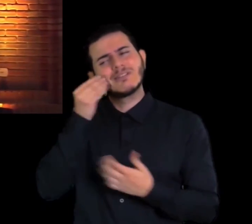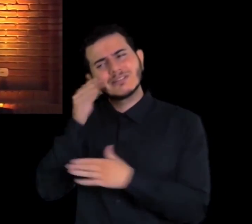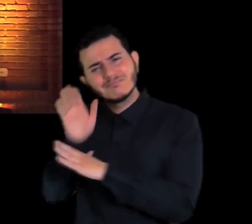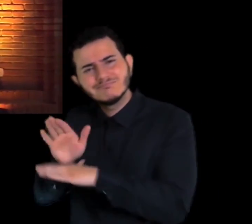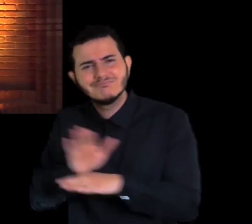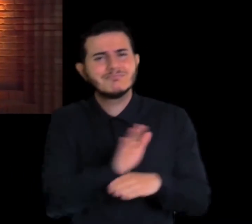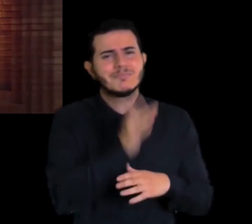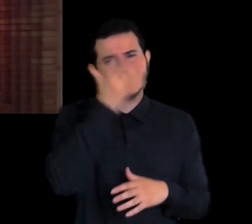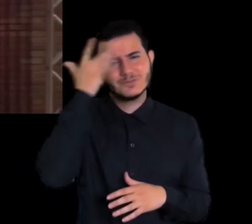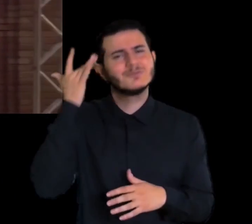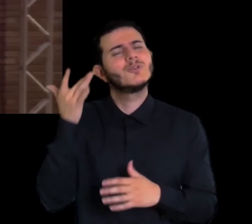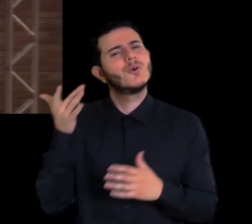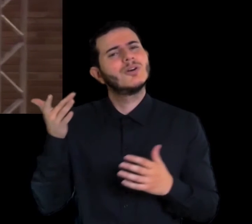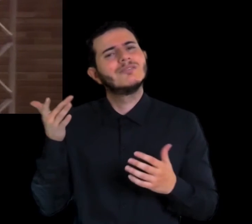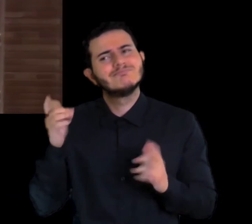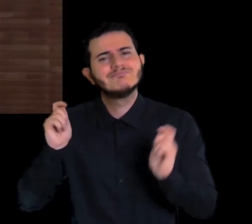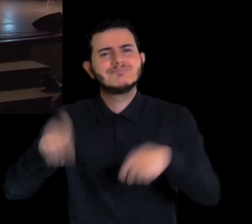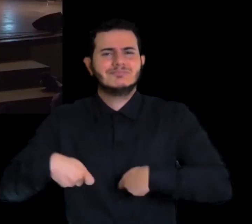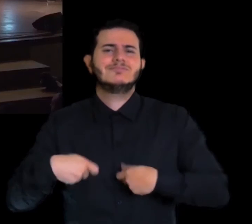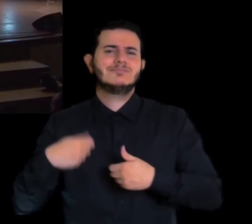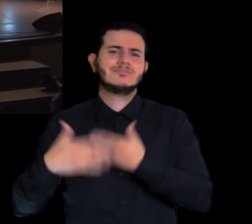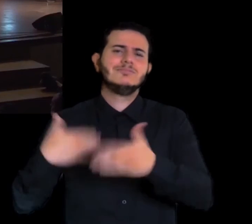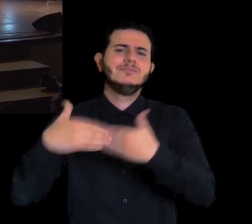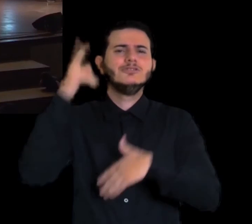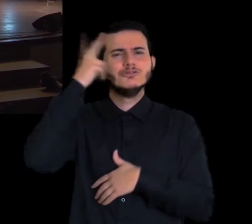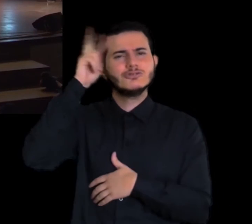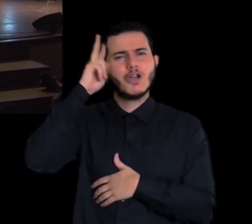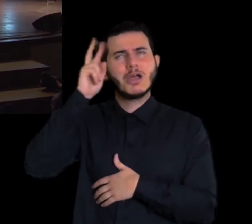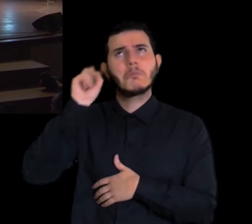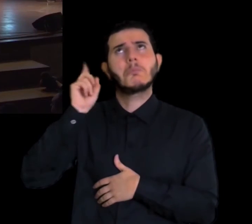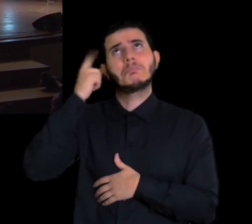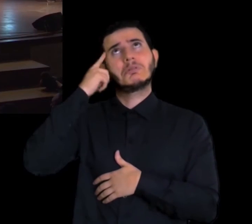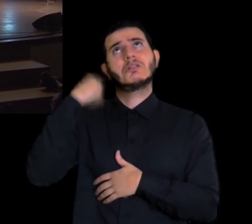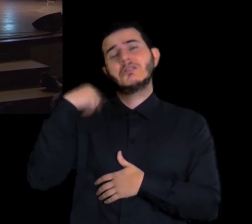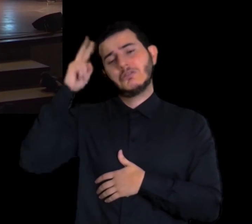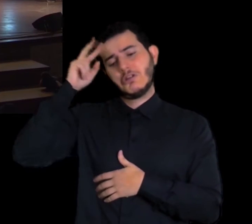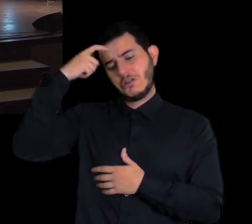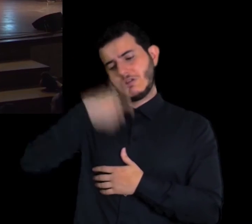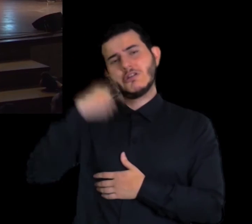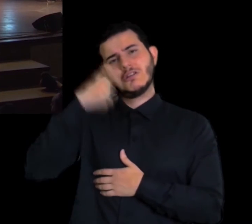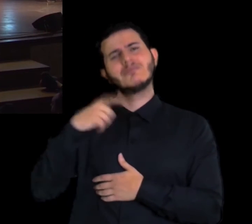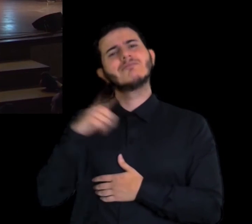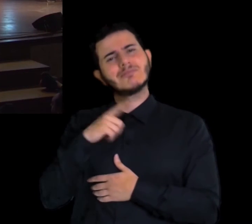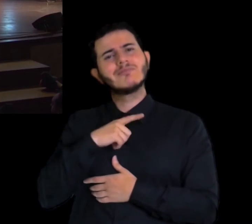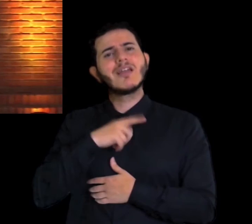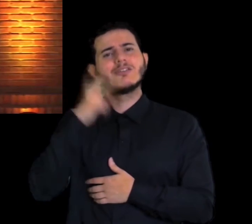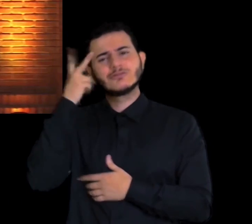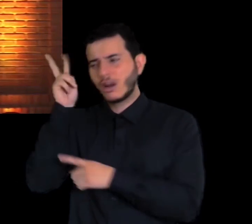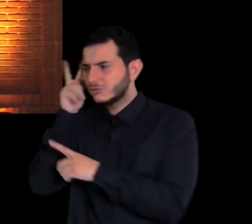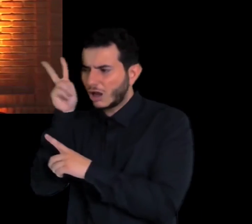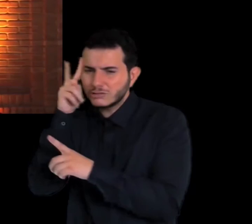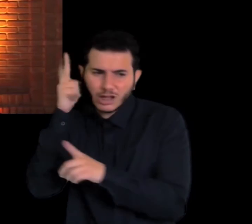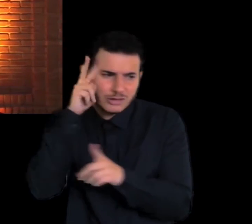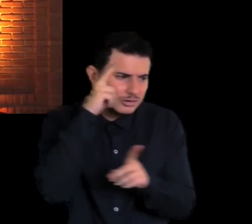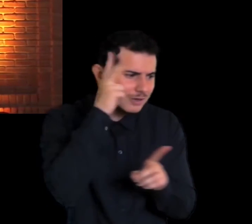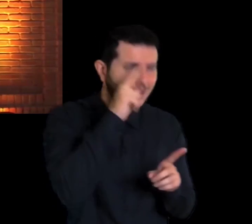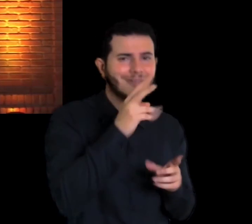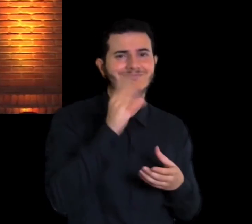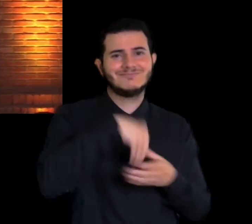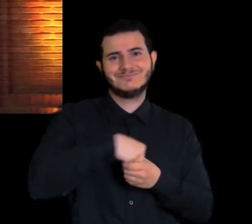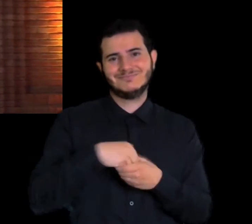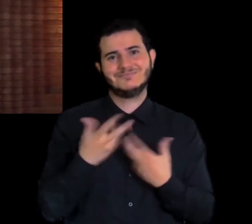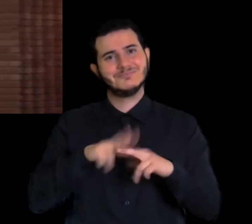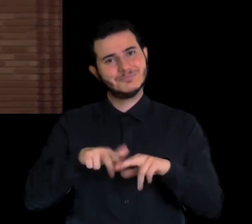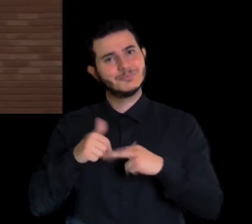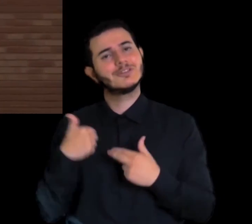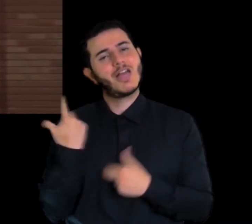pessoas, encantar com a gente, não, encantar com os outros. A gente conta a história dos outros, você não precisa falar de você, com tanta história legal em volta, né? E